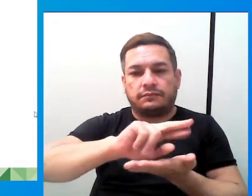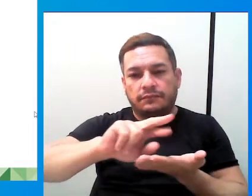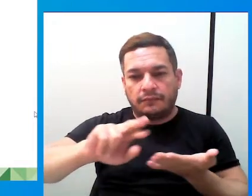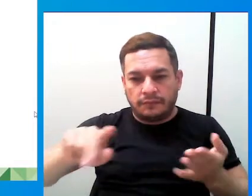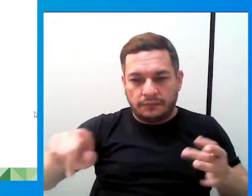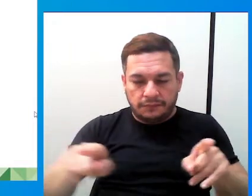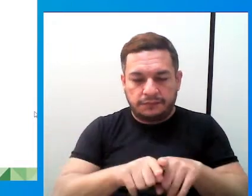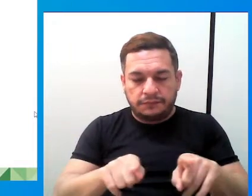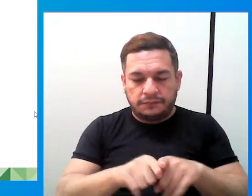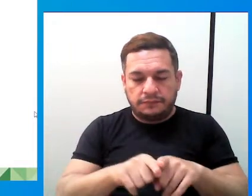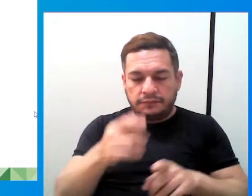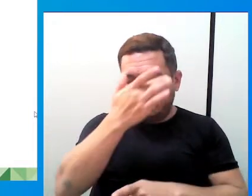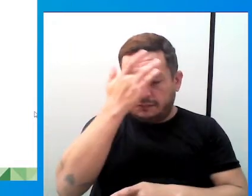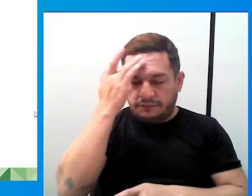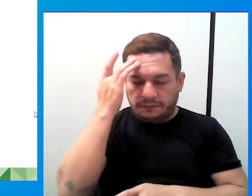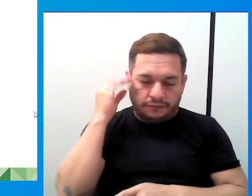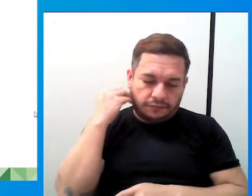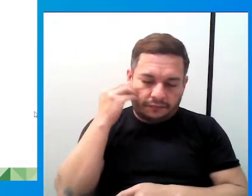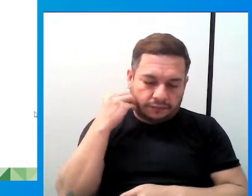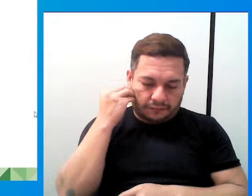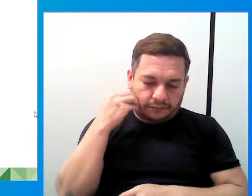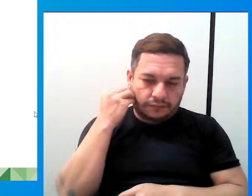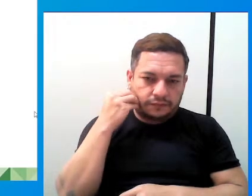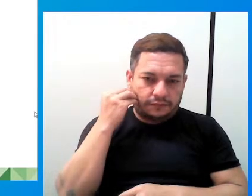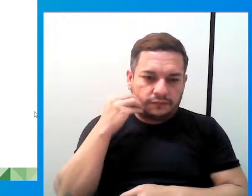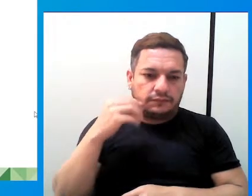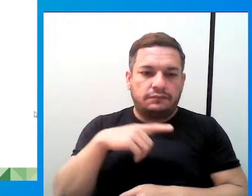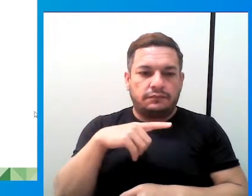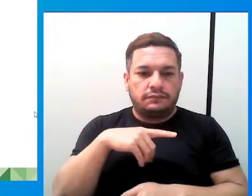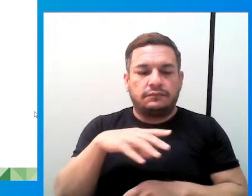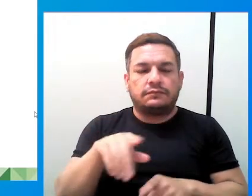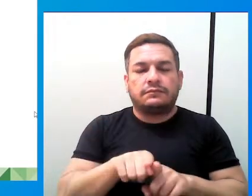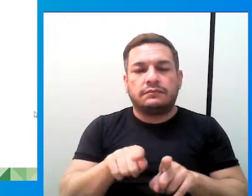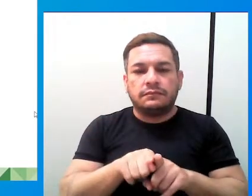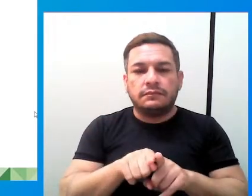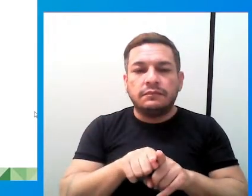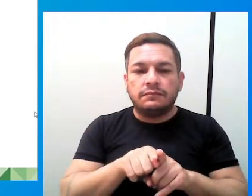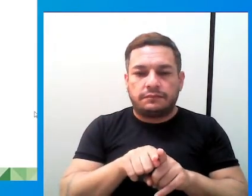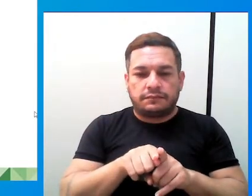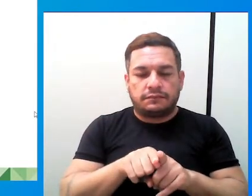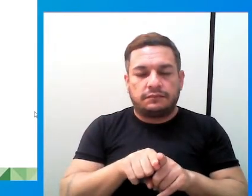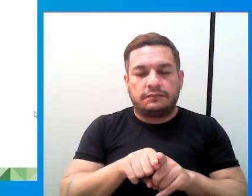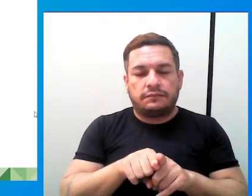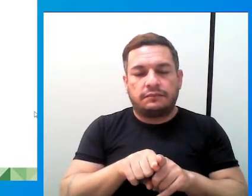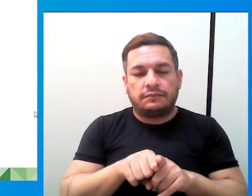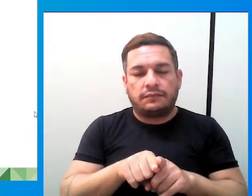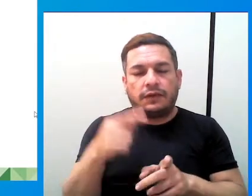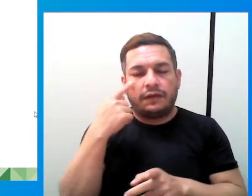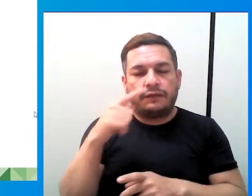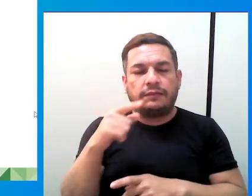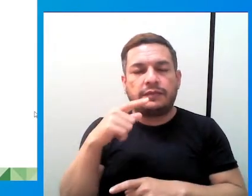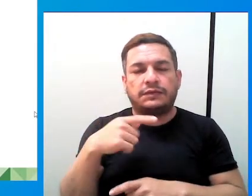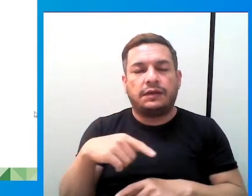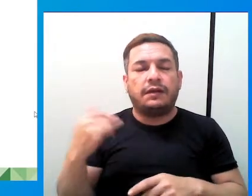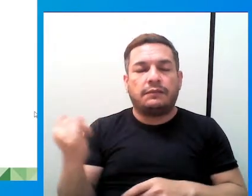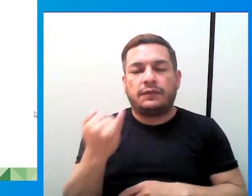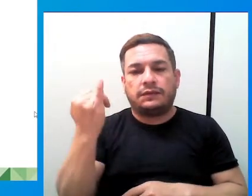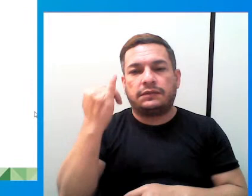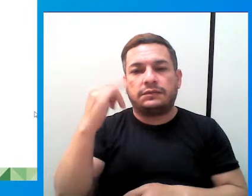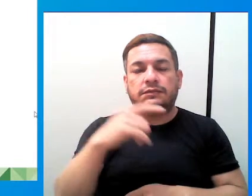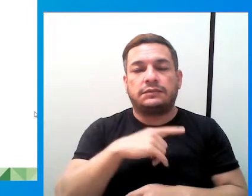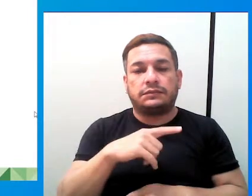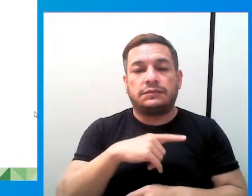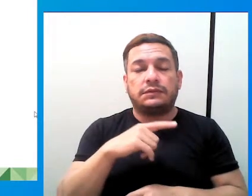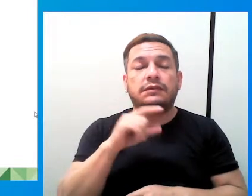as pessoas, né, com experiências diversas em relação à extensão. E nós vimos a necessidade, nesse momento,